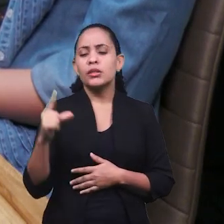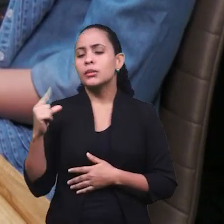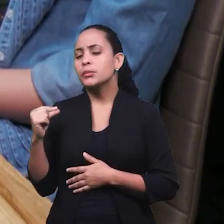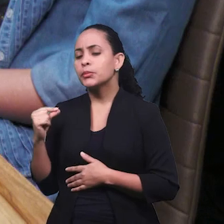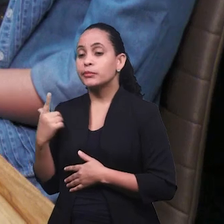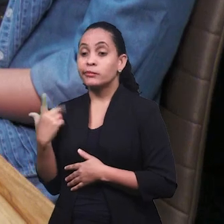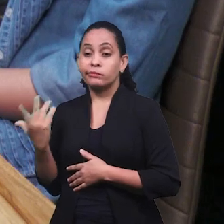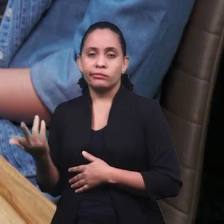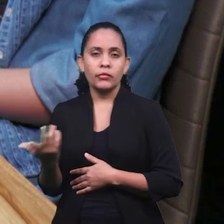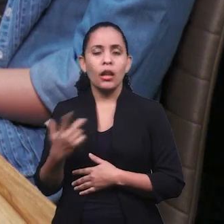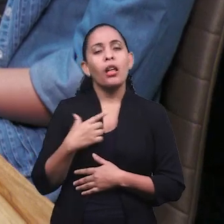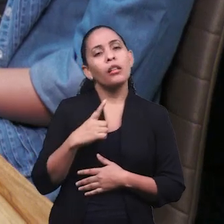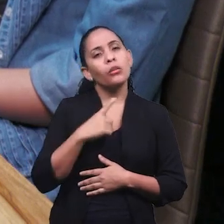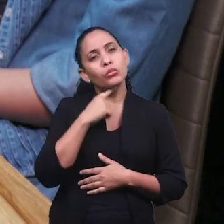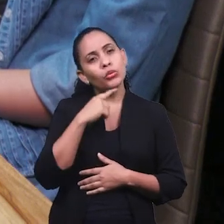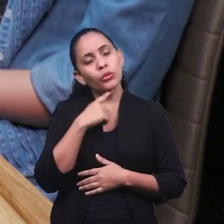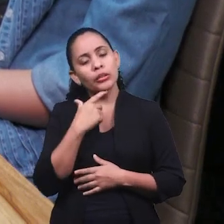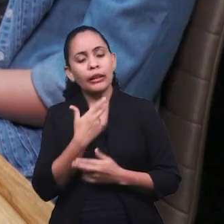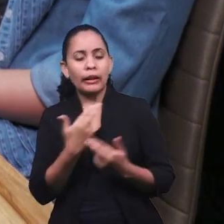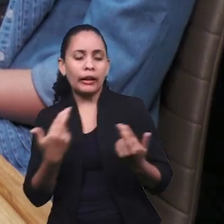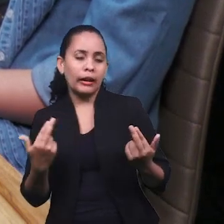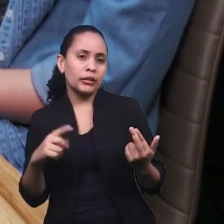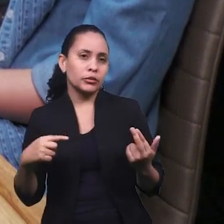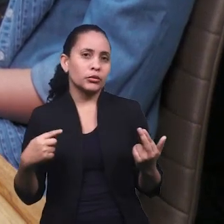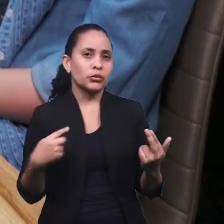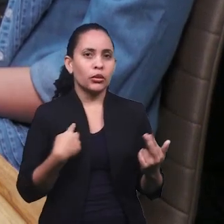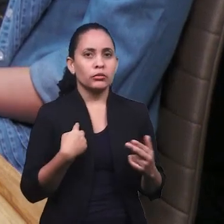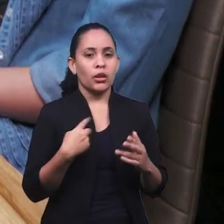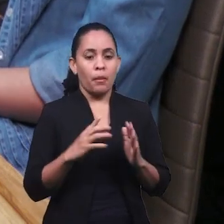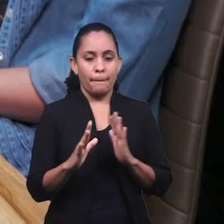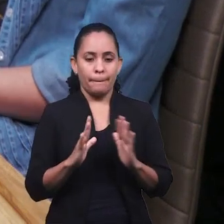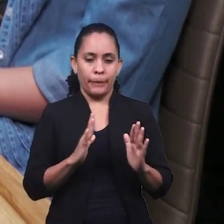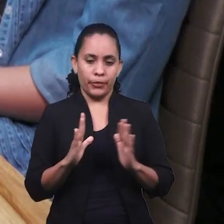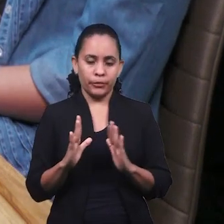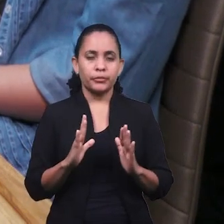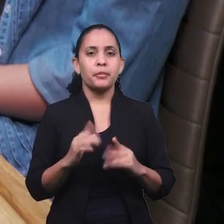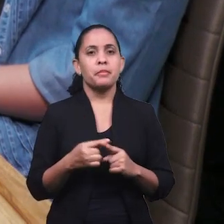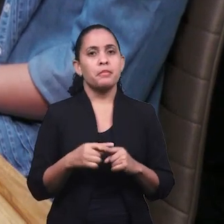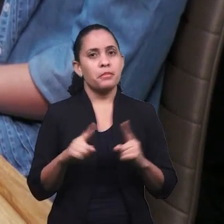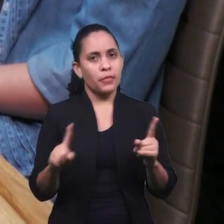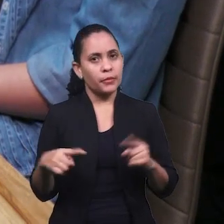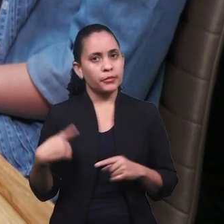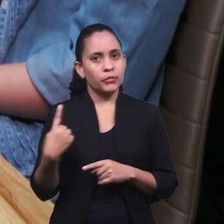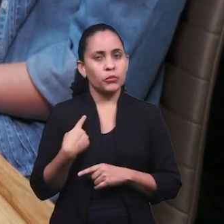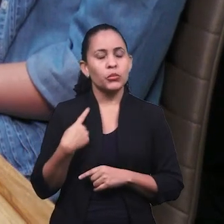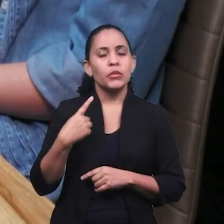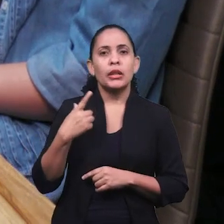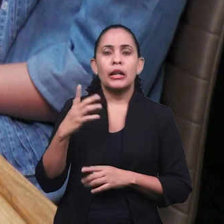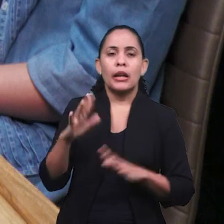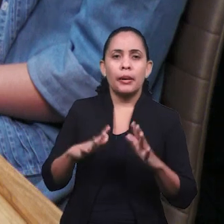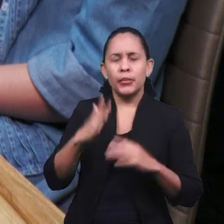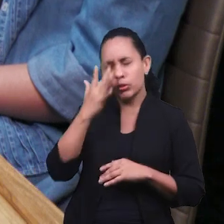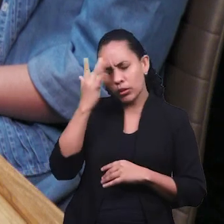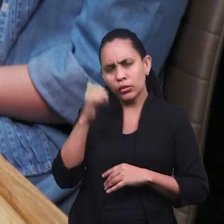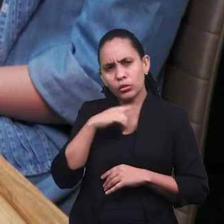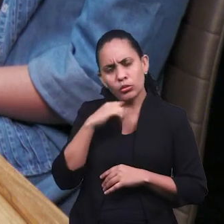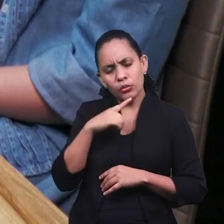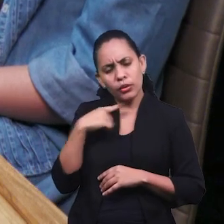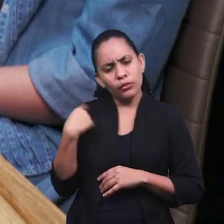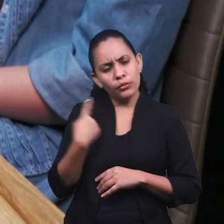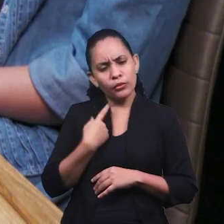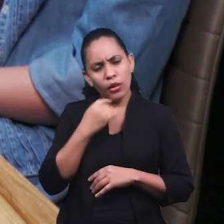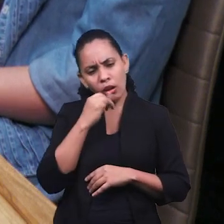a gente tirar algumas dúvidas. É claro que nós não vamos esgotar o tema aqui, mas é para nós tirarmos algumas dúvidas